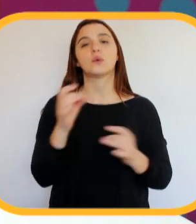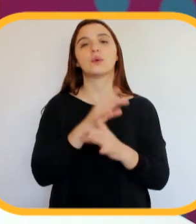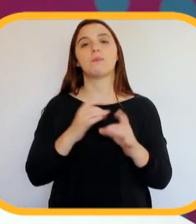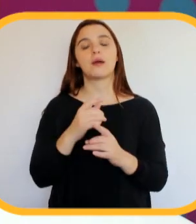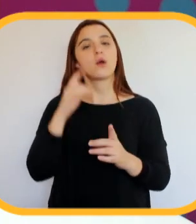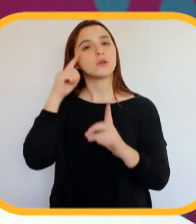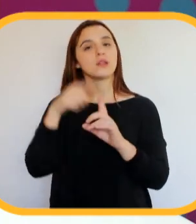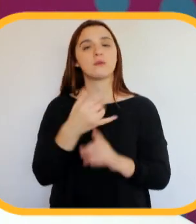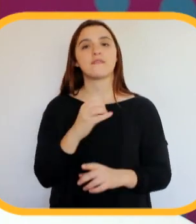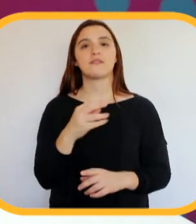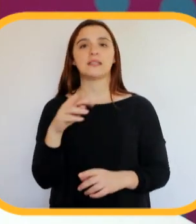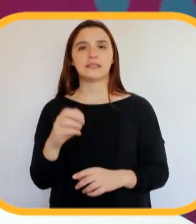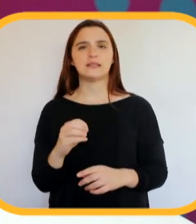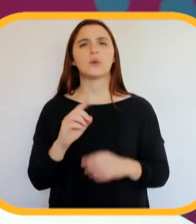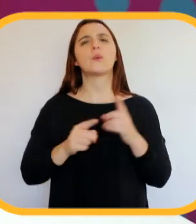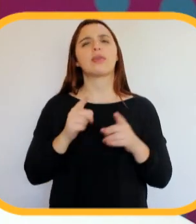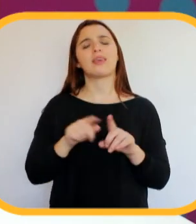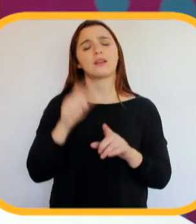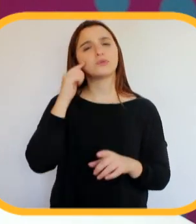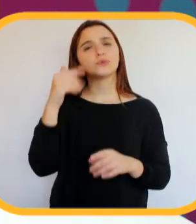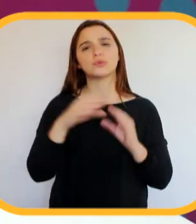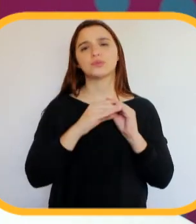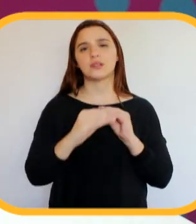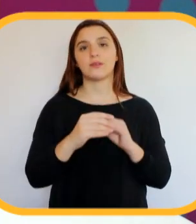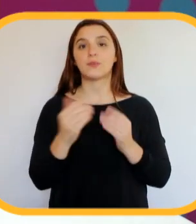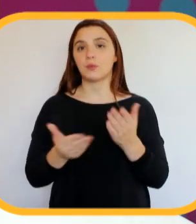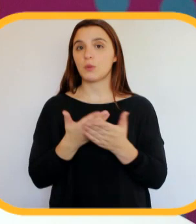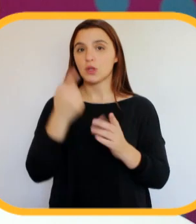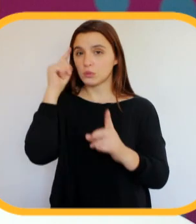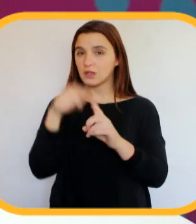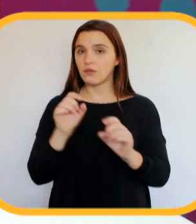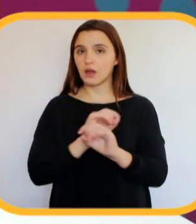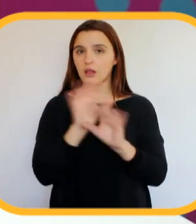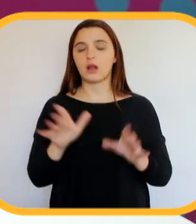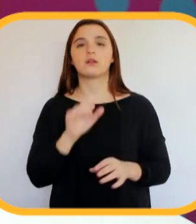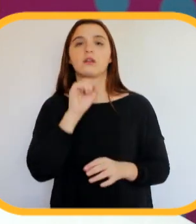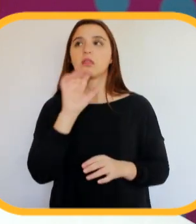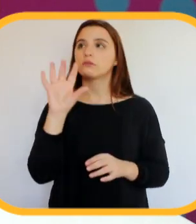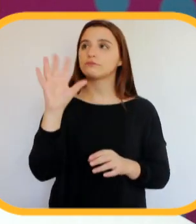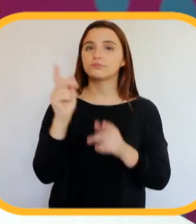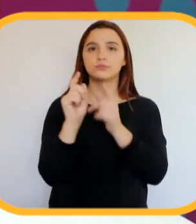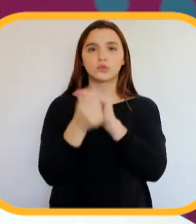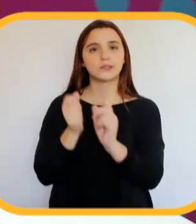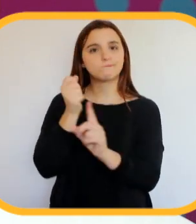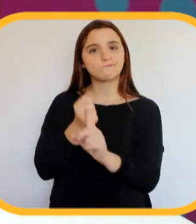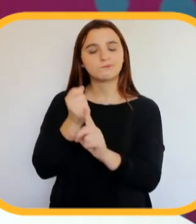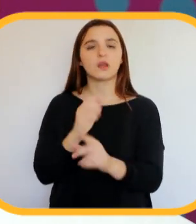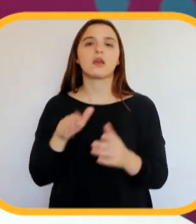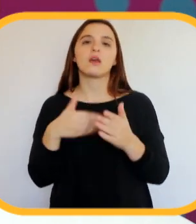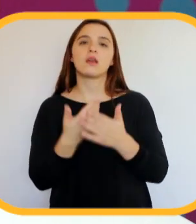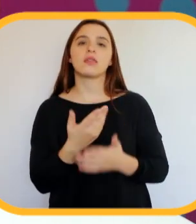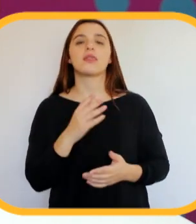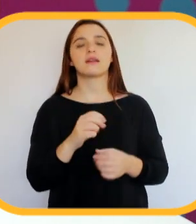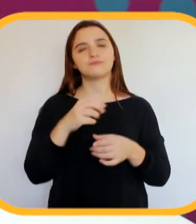2030. O objetivo? Alcançar um futuro sustentável. A proposta estabelece metas claras: combater as alterações climáticas